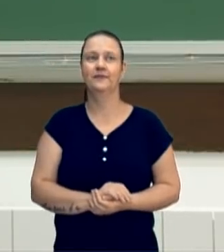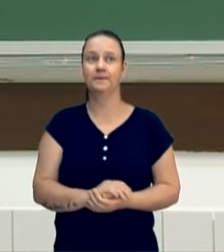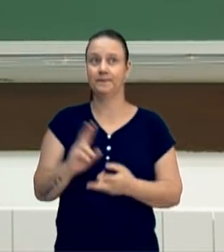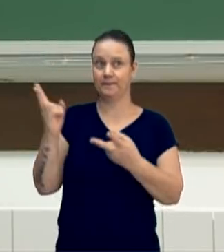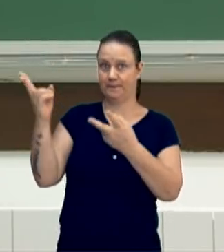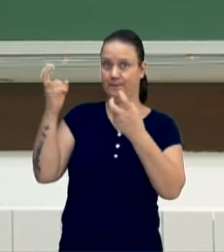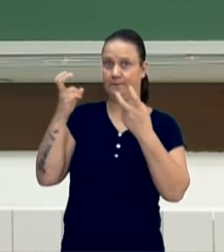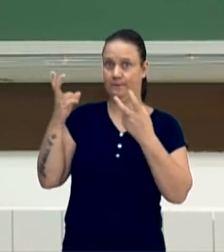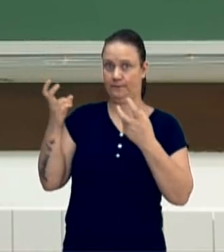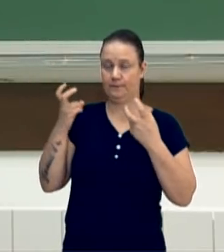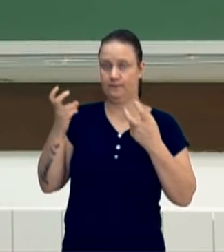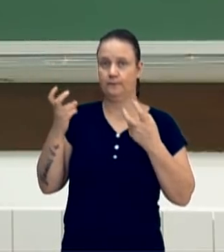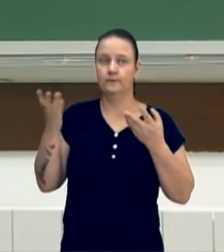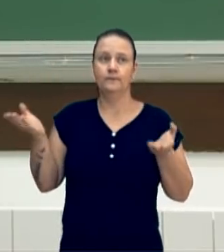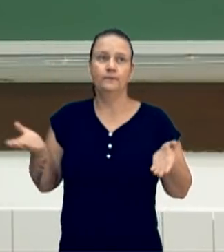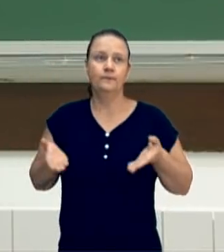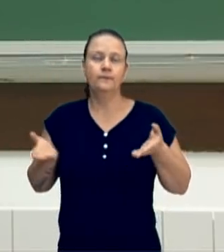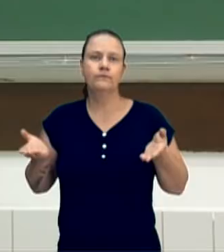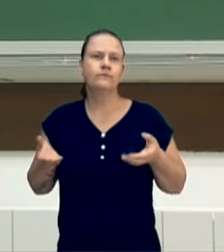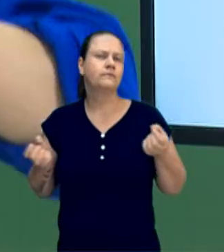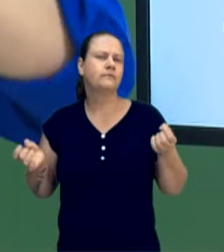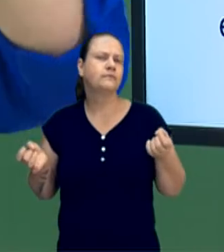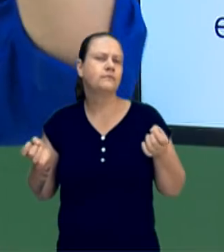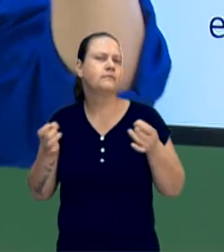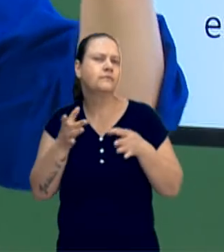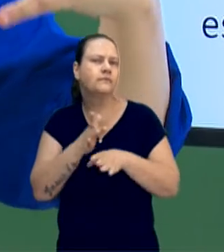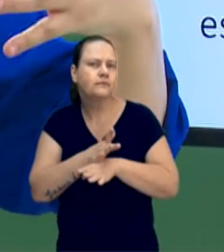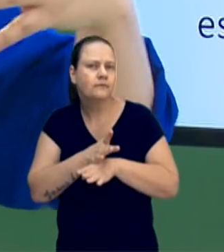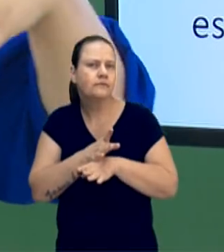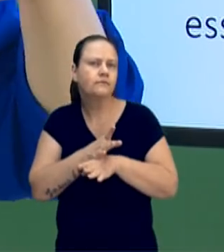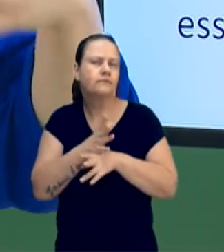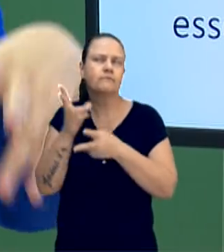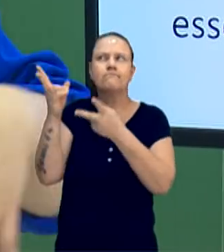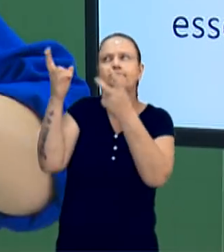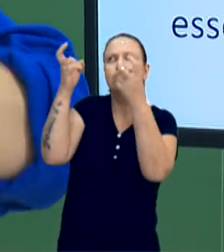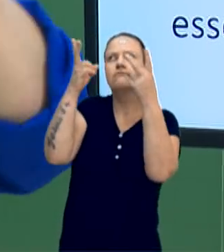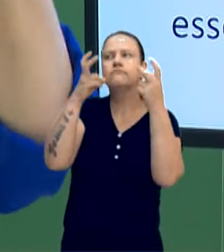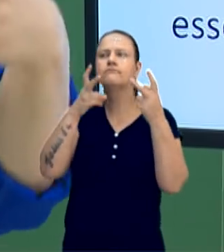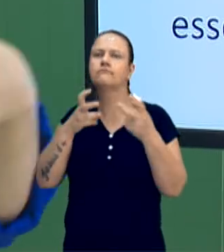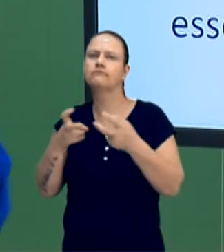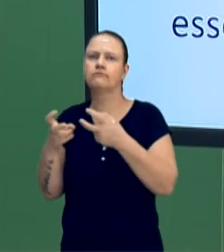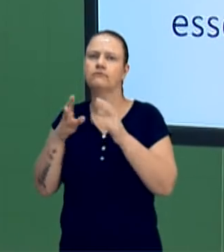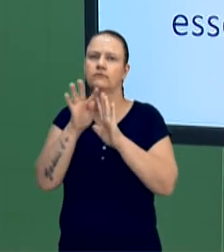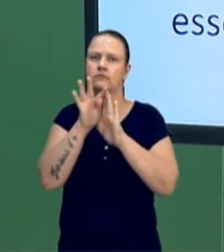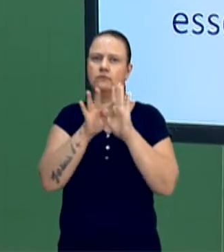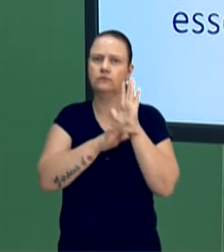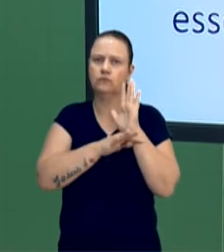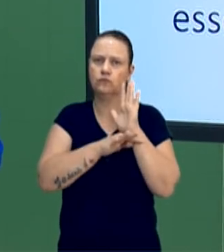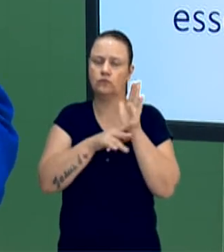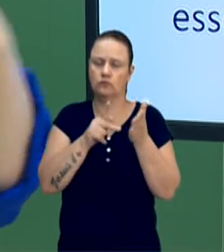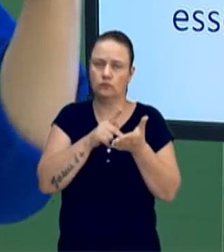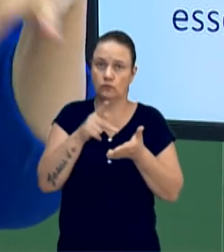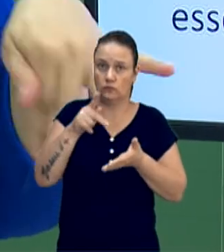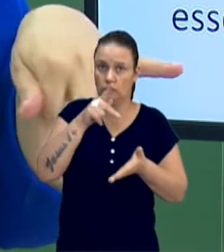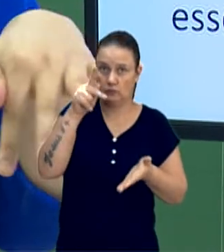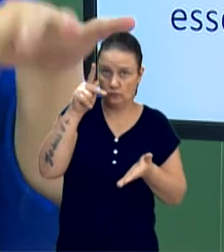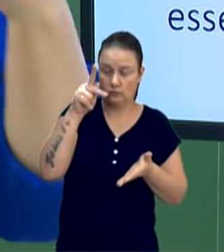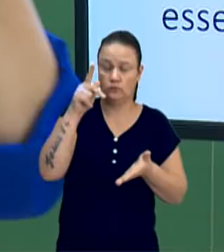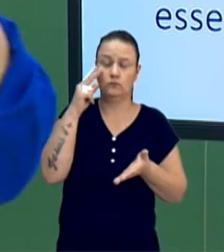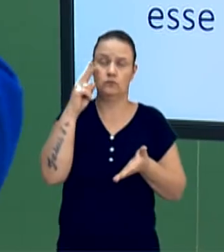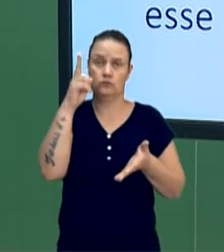Olhe lá. Para a gente concluir essa análise aqui do poema que nós